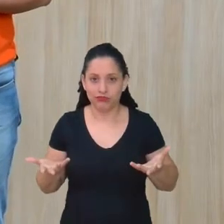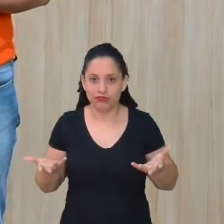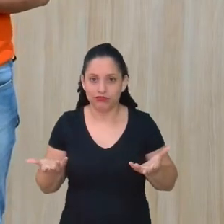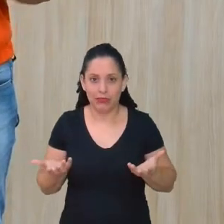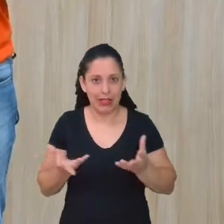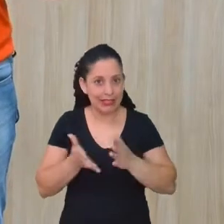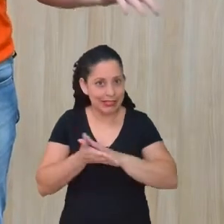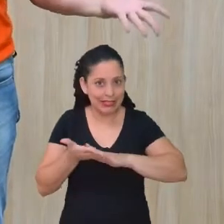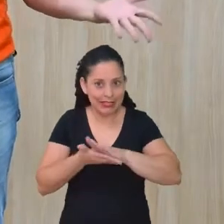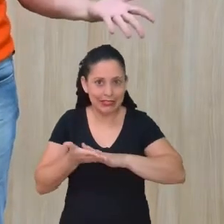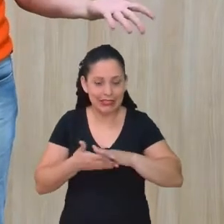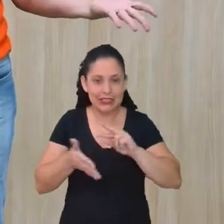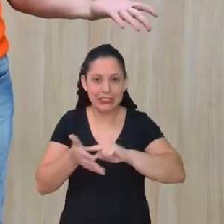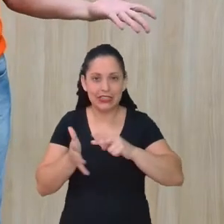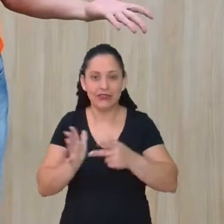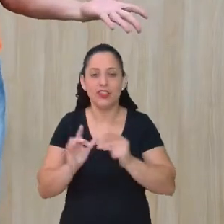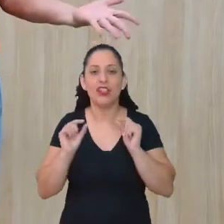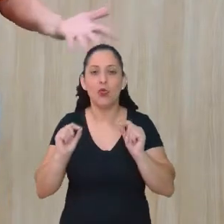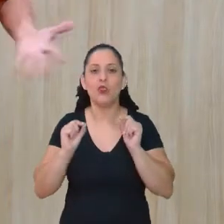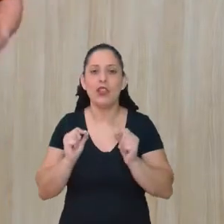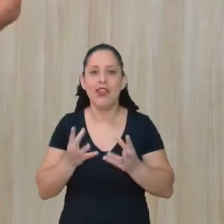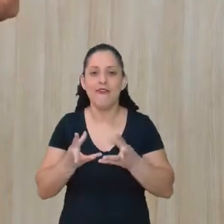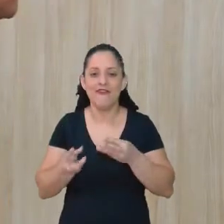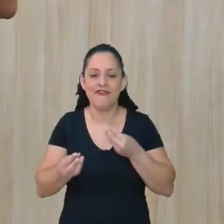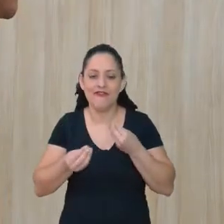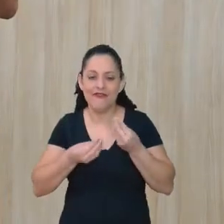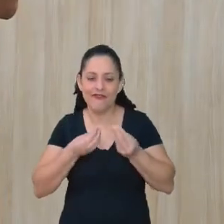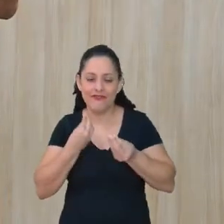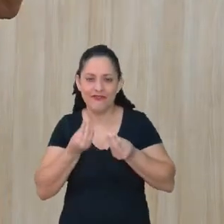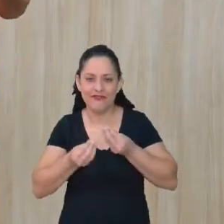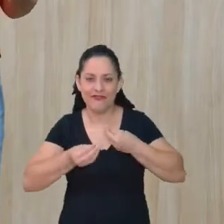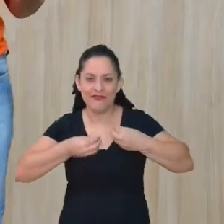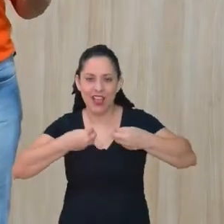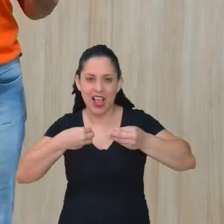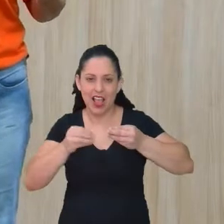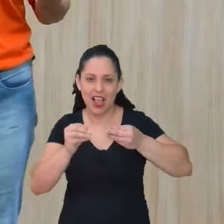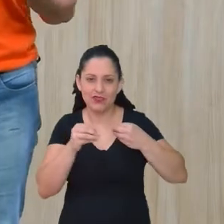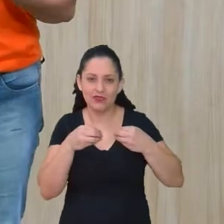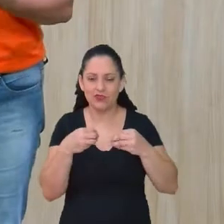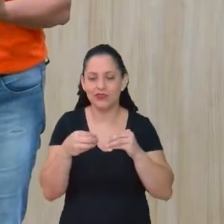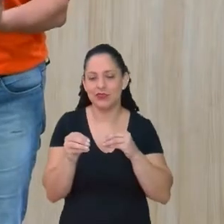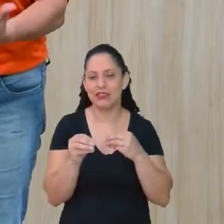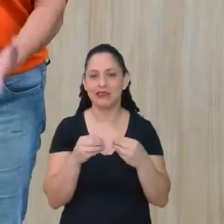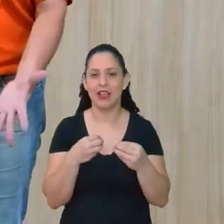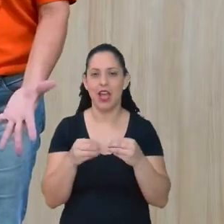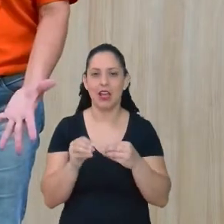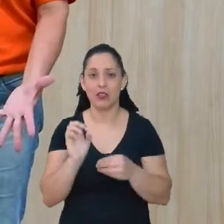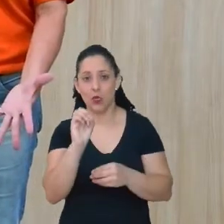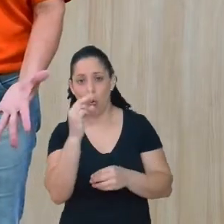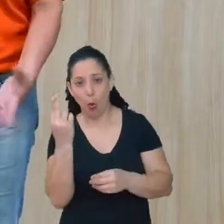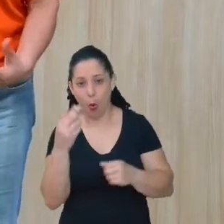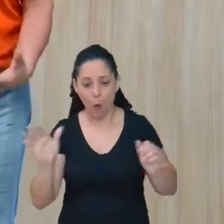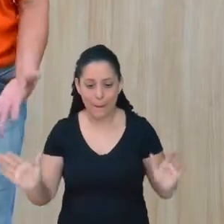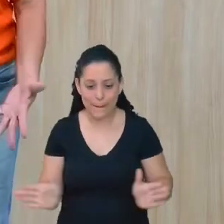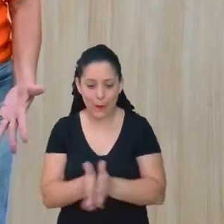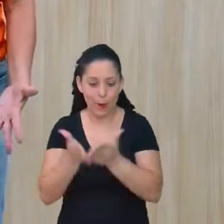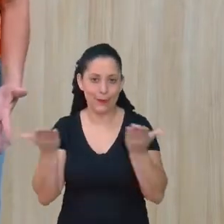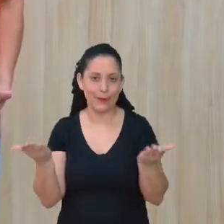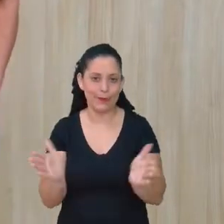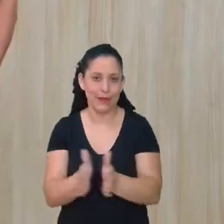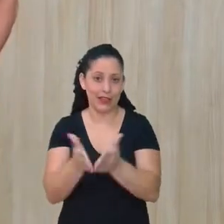ideia de vulnerabilidade. Isso. Não é? A nudez pode querer passar a ideia de pobreza, de ligação